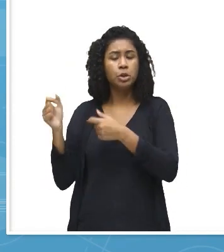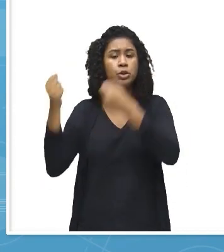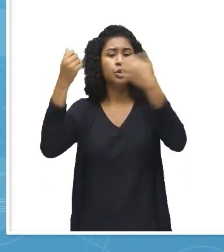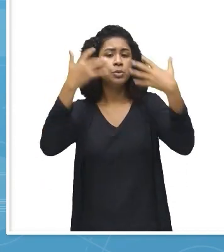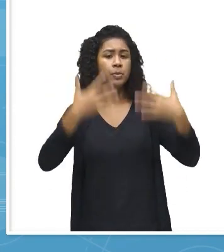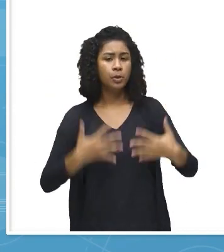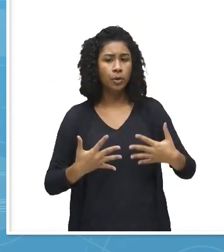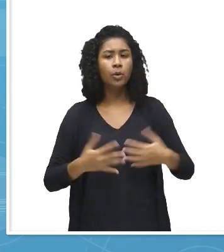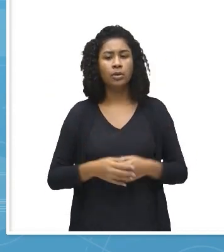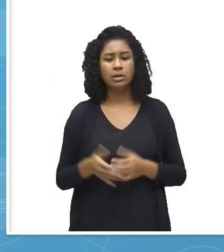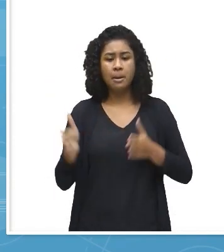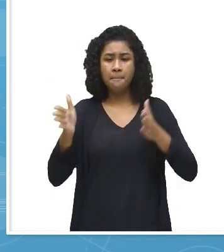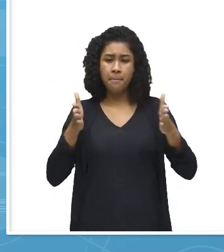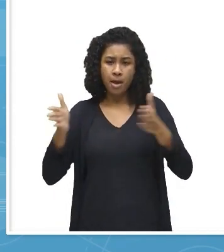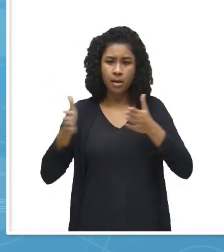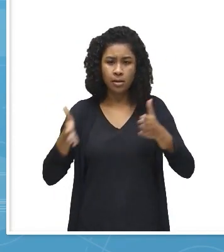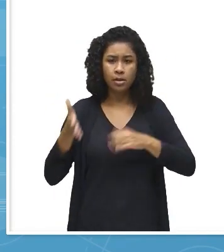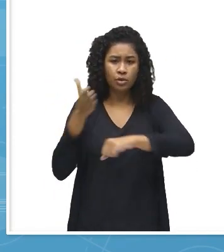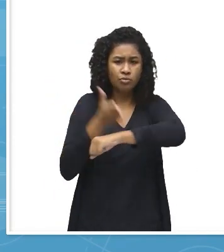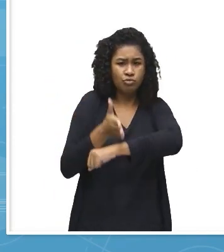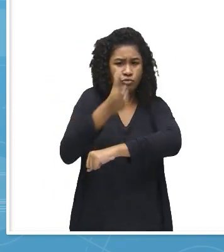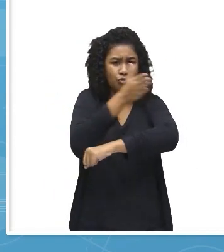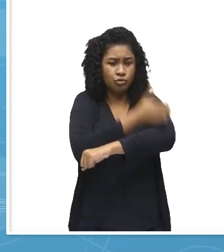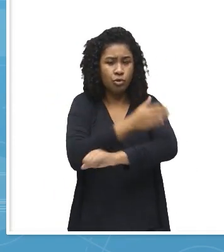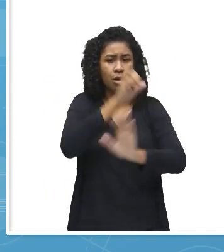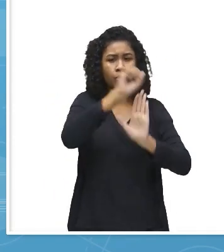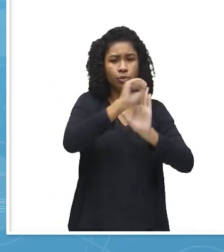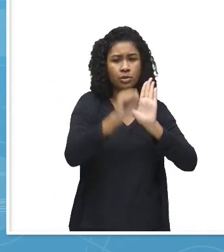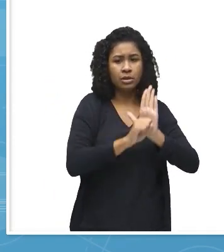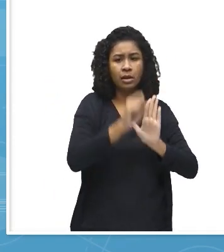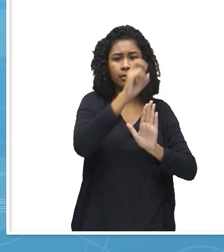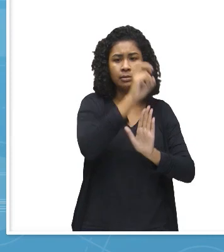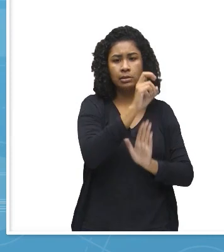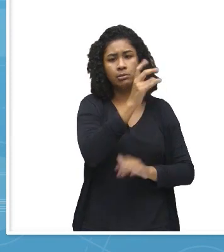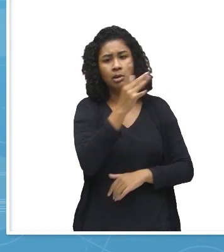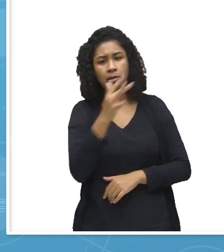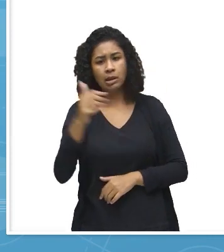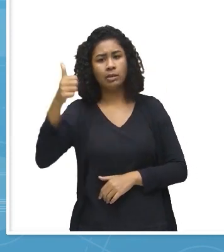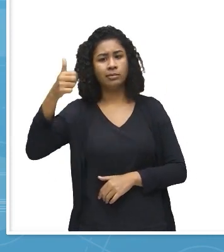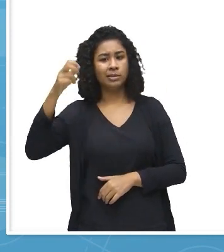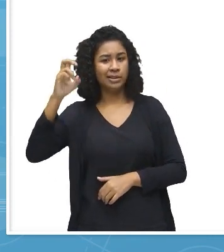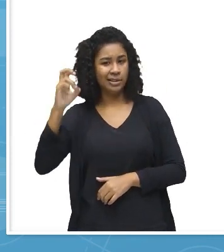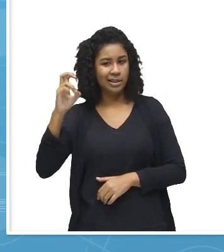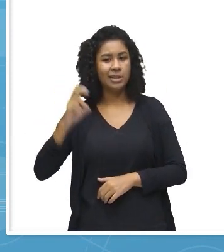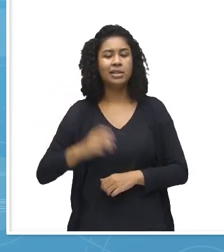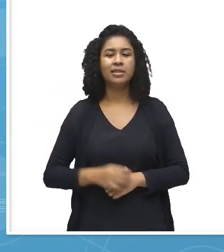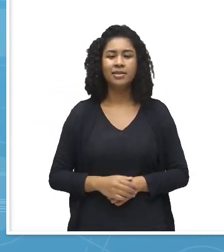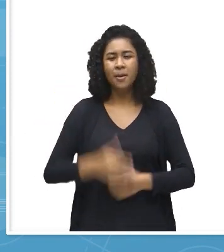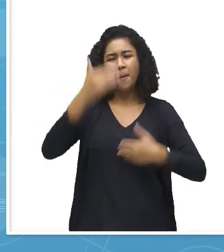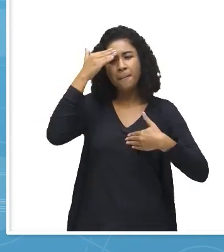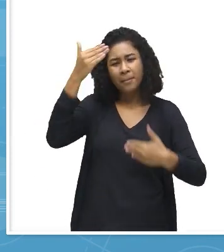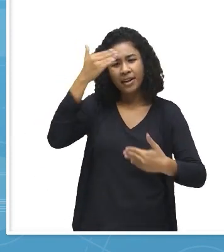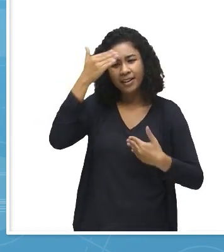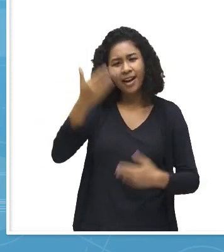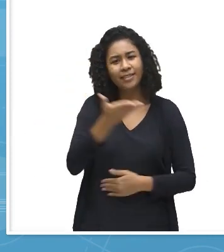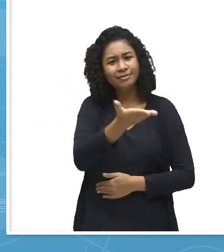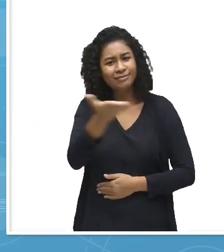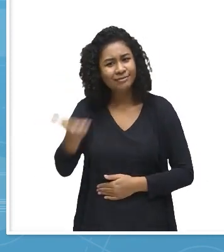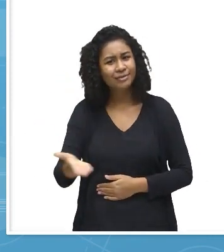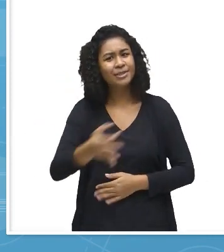de Idade Média, que durou ali entre o século V ao século XV. Muito obrigado aí, Luiz Daniel,